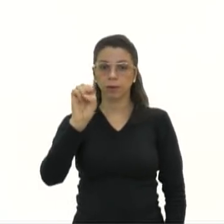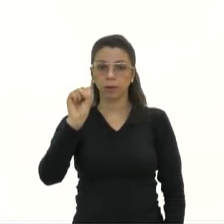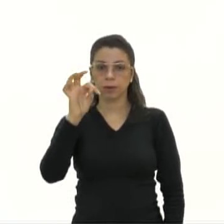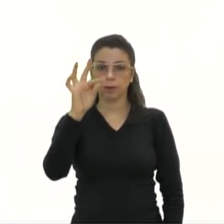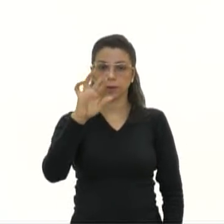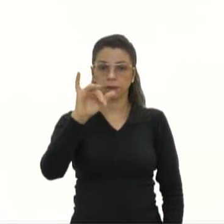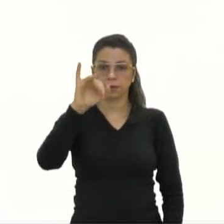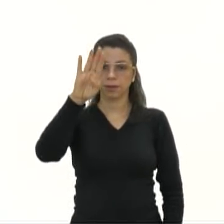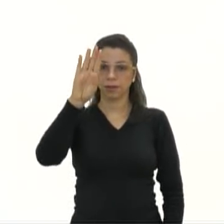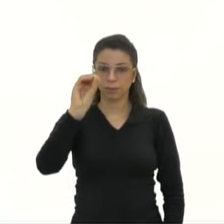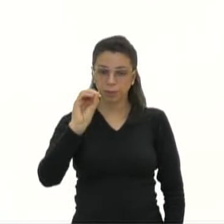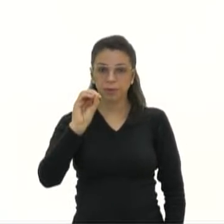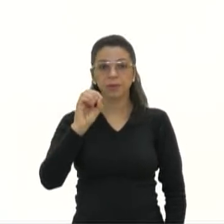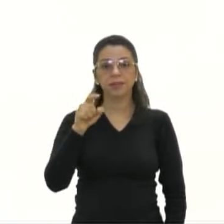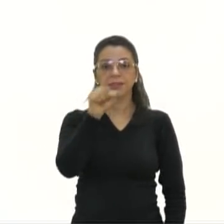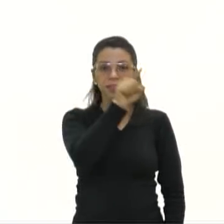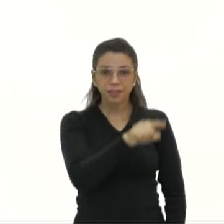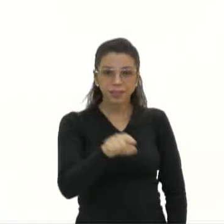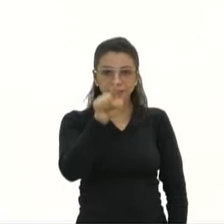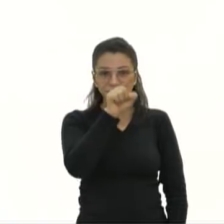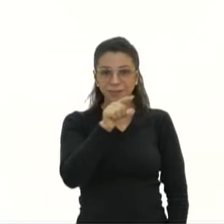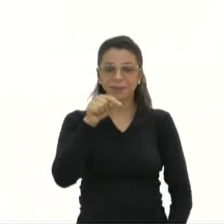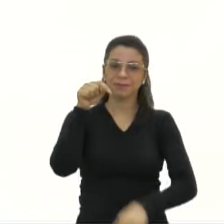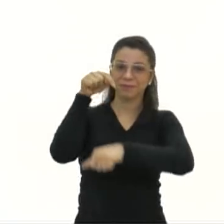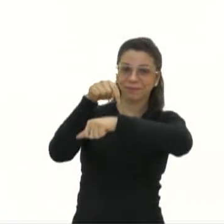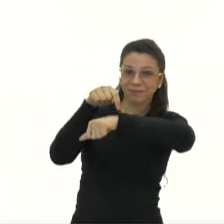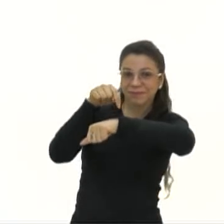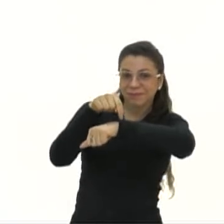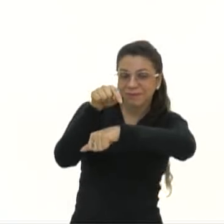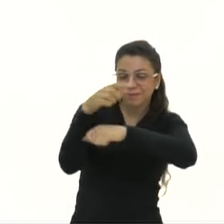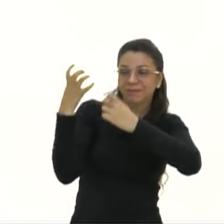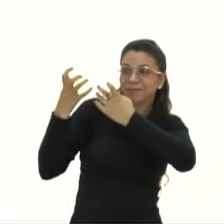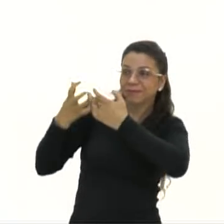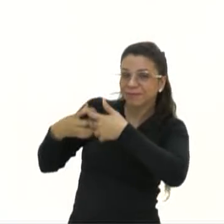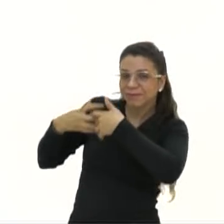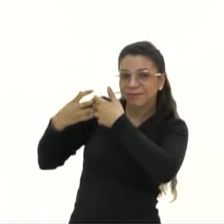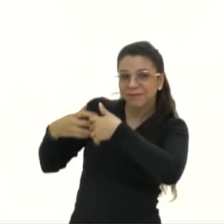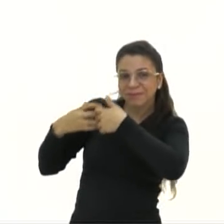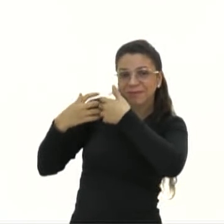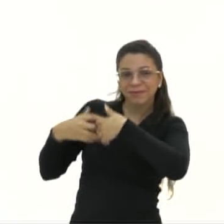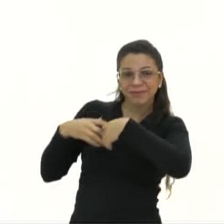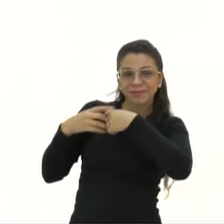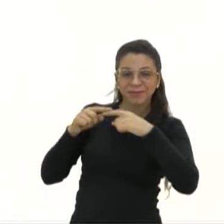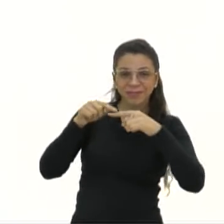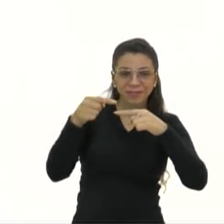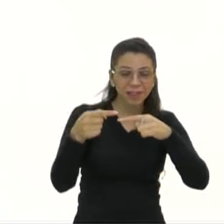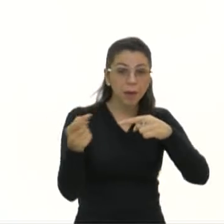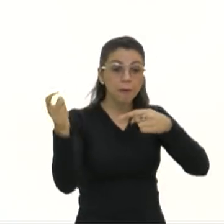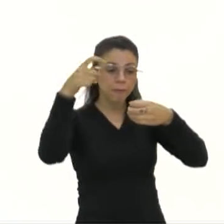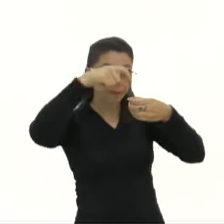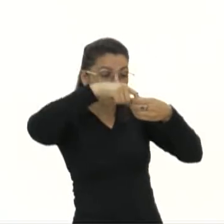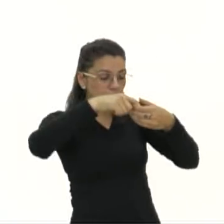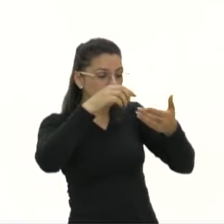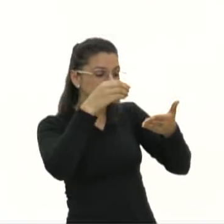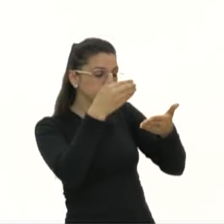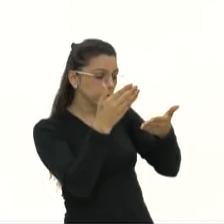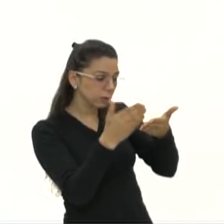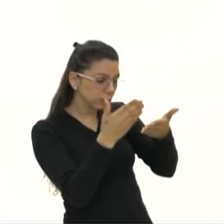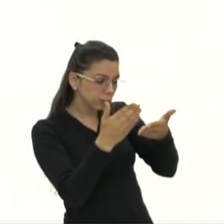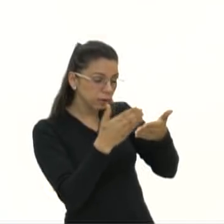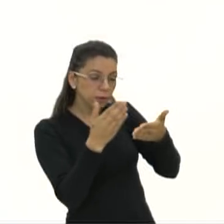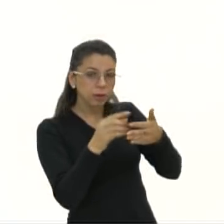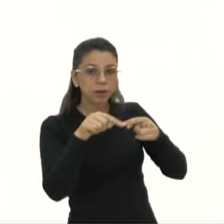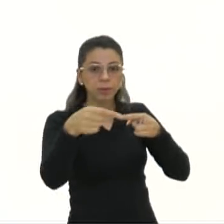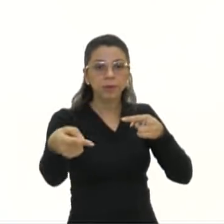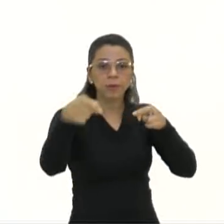estribo e cóclea. Eu vou dar um tempinho para vocês pensarem, voltem nos seus materiais e eu já volto com a